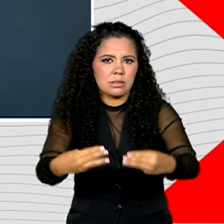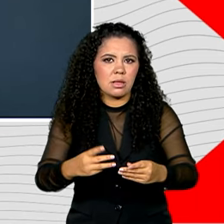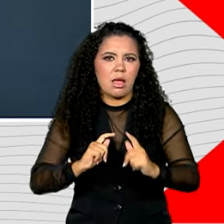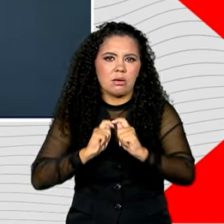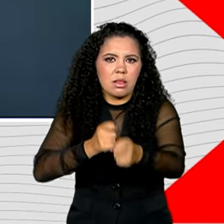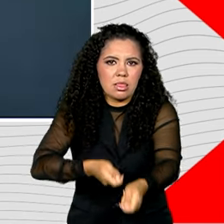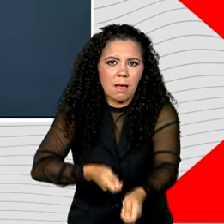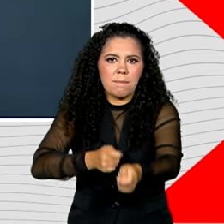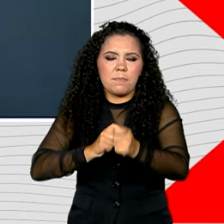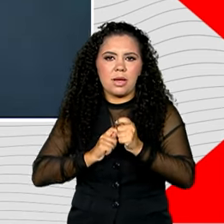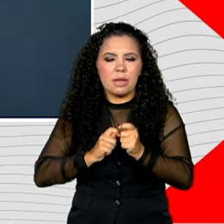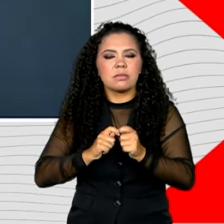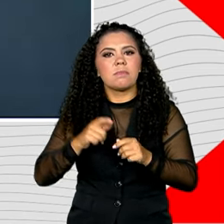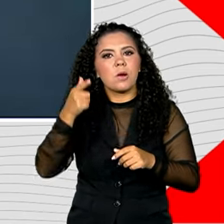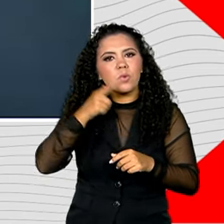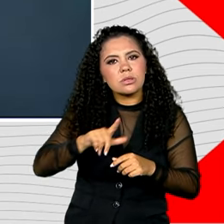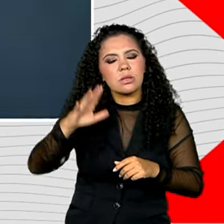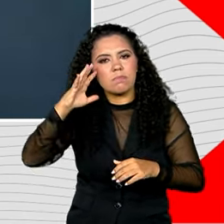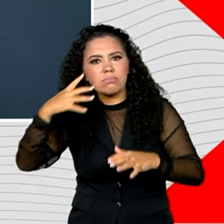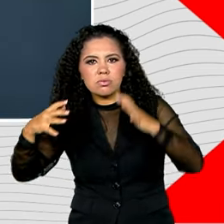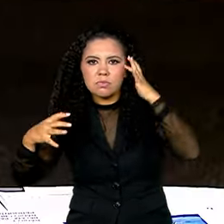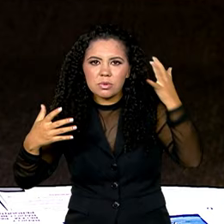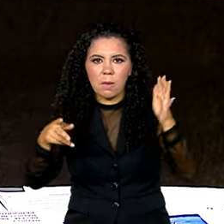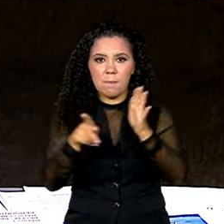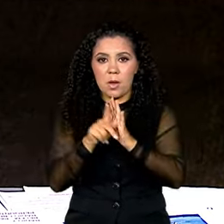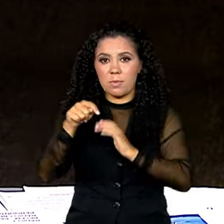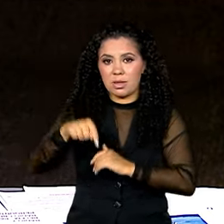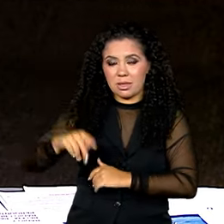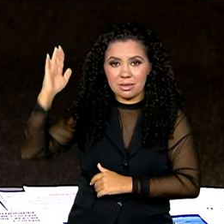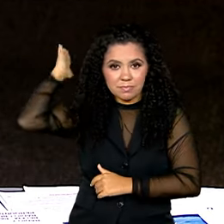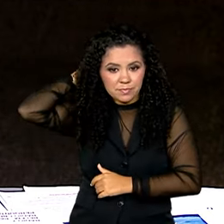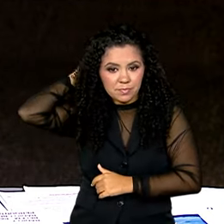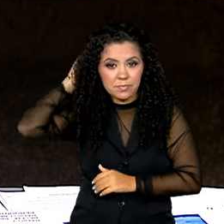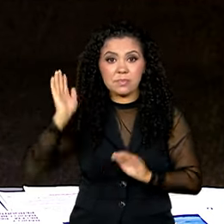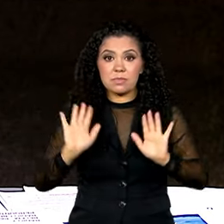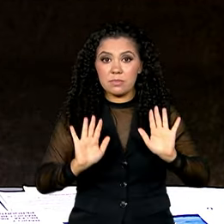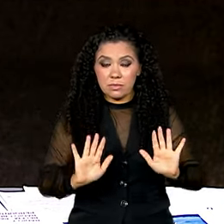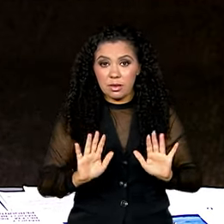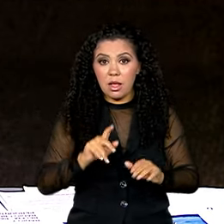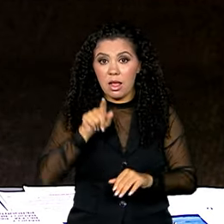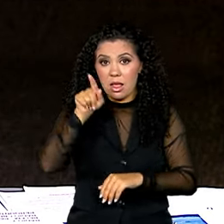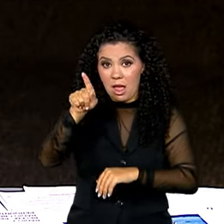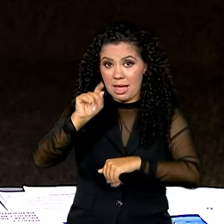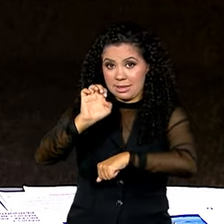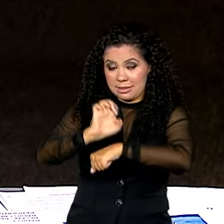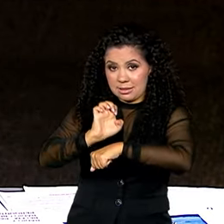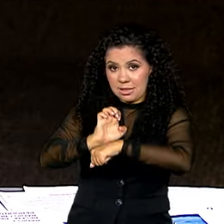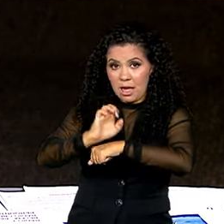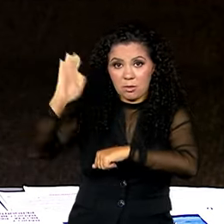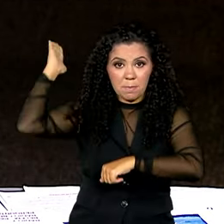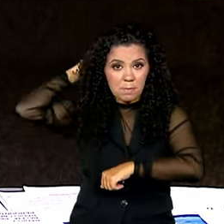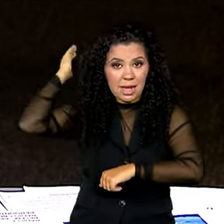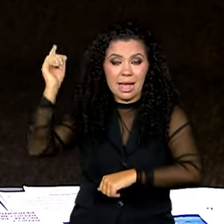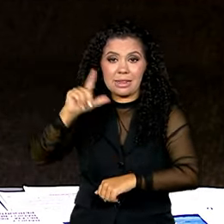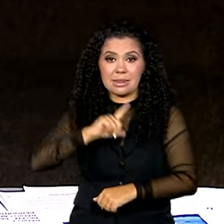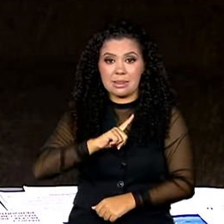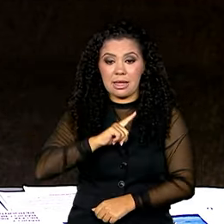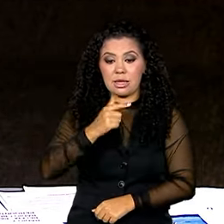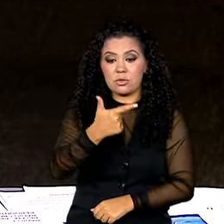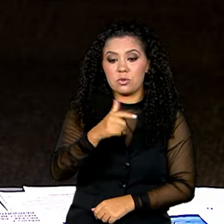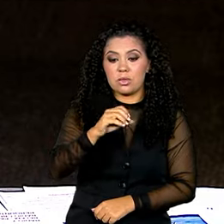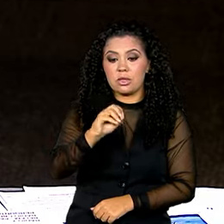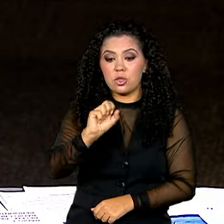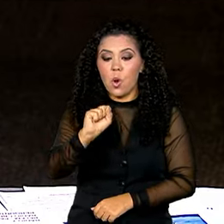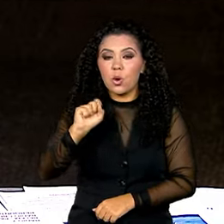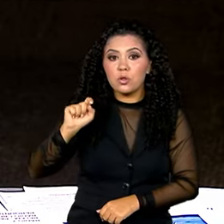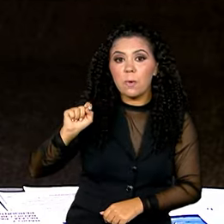pendências aqui no nosso estado do Pará. Pronto, o Pará tem 208 mil pescadores, dos quais 100 mil são mulheres.